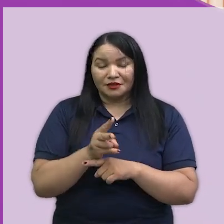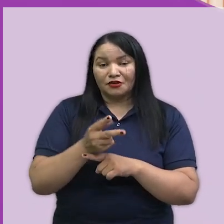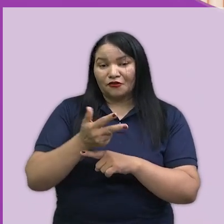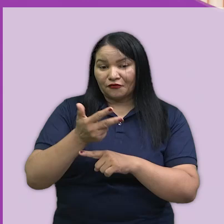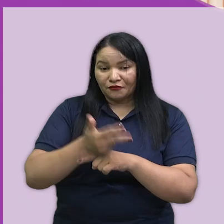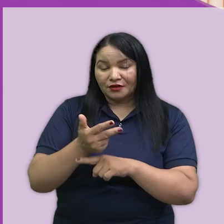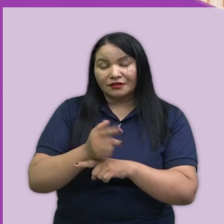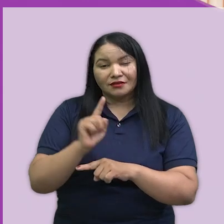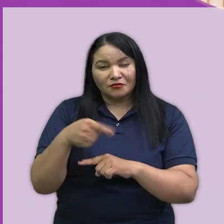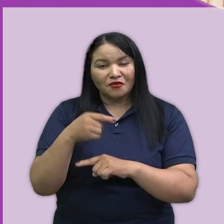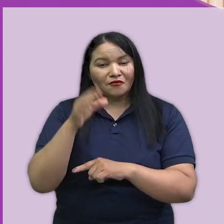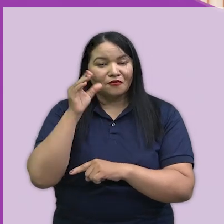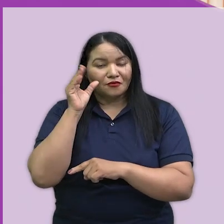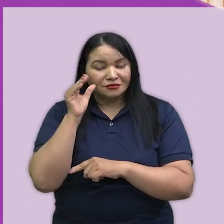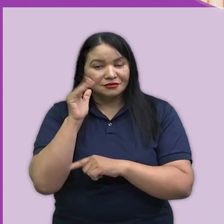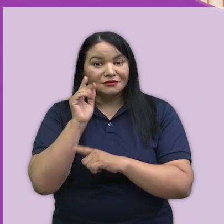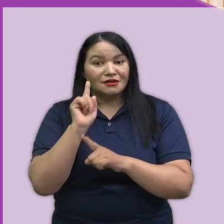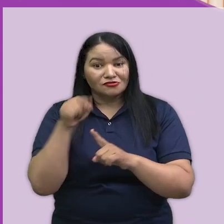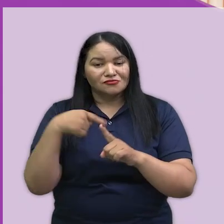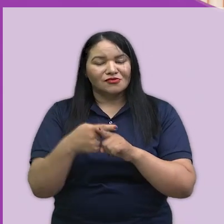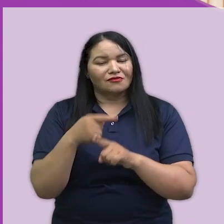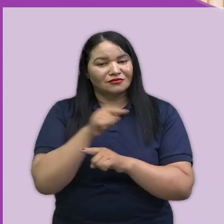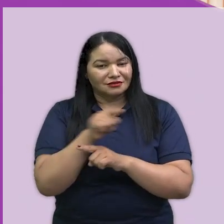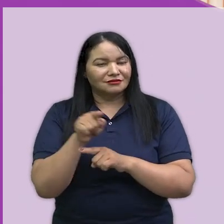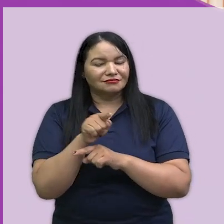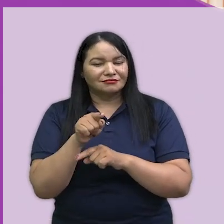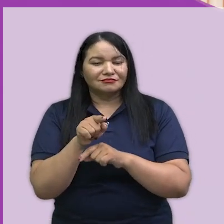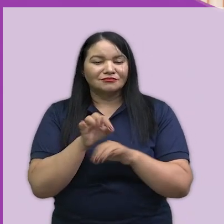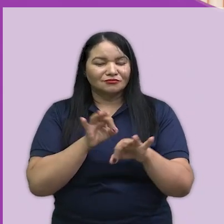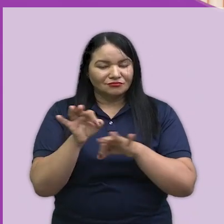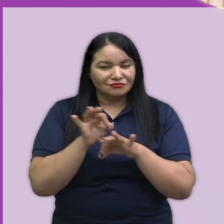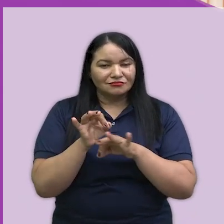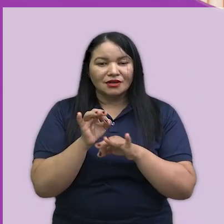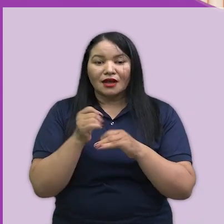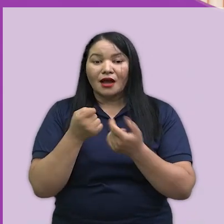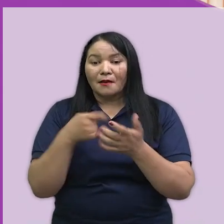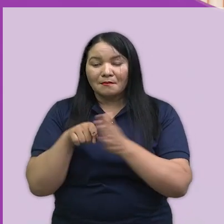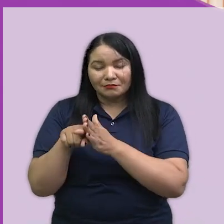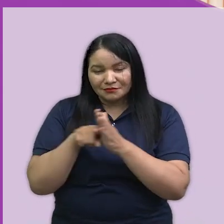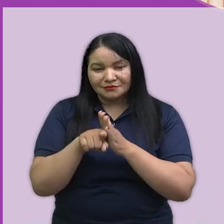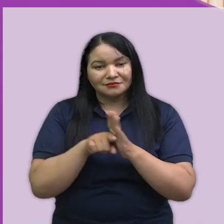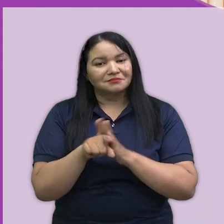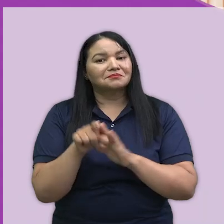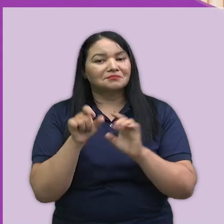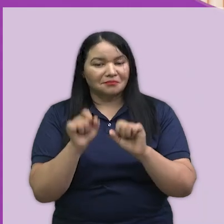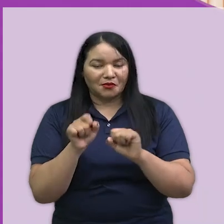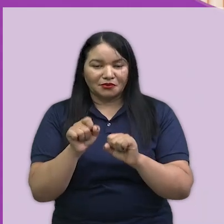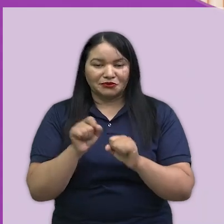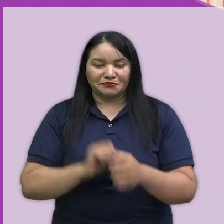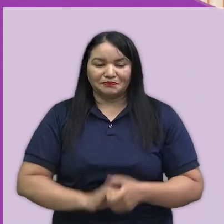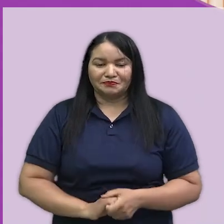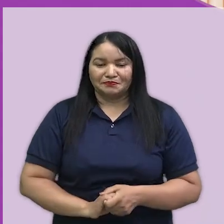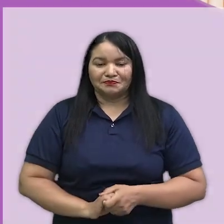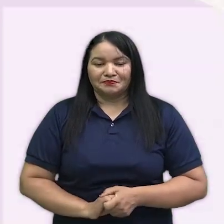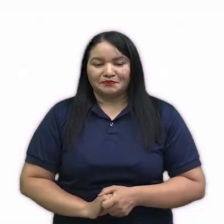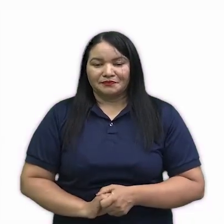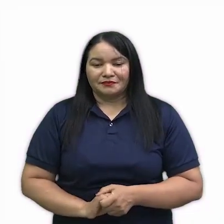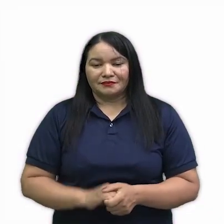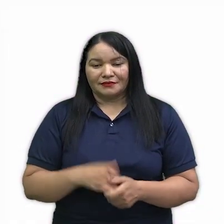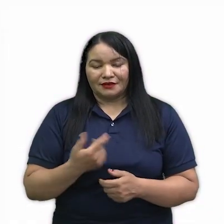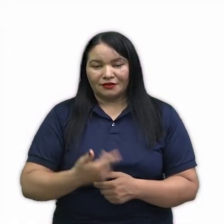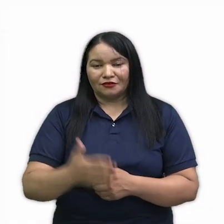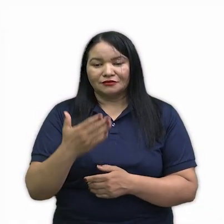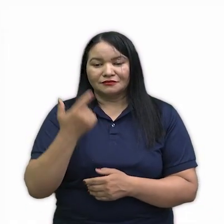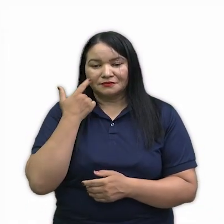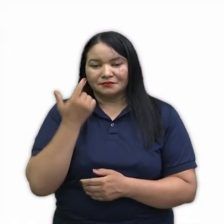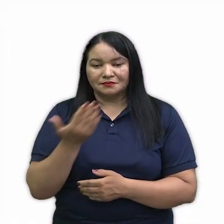você tiver uma curiosidade a mais, tá, e quiser verificar essa sequência, vale a pena conferir, tá bom? Vamos para a próxima cartela,